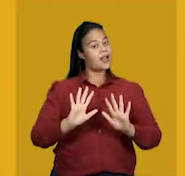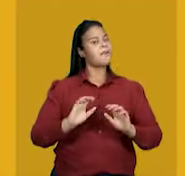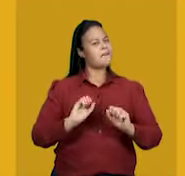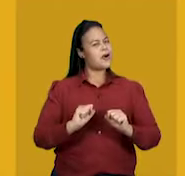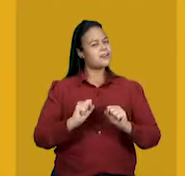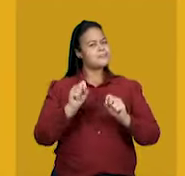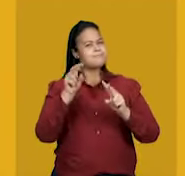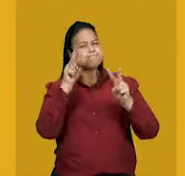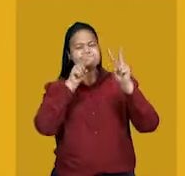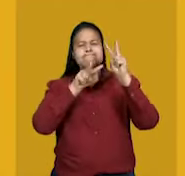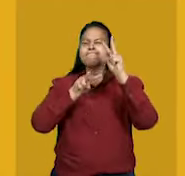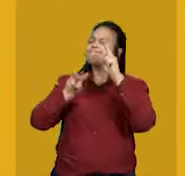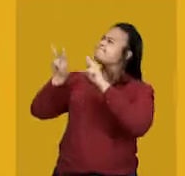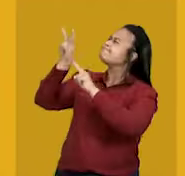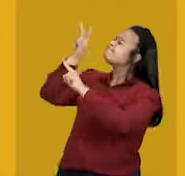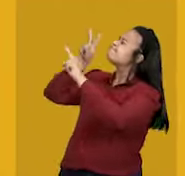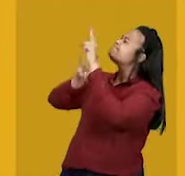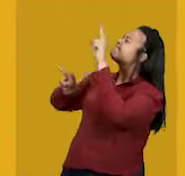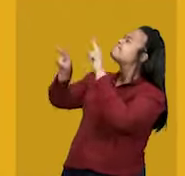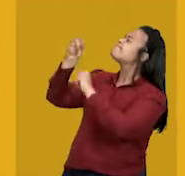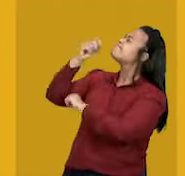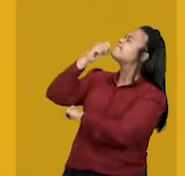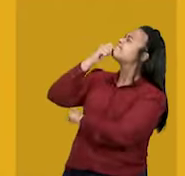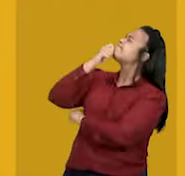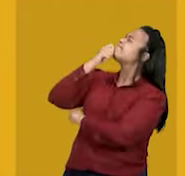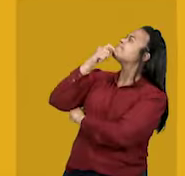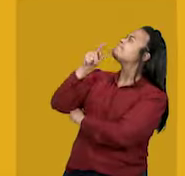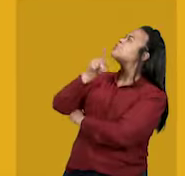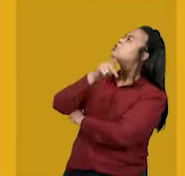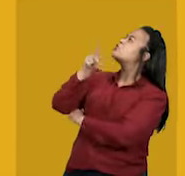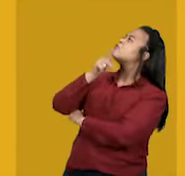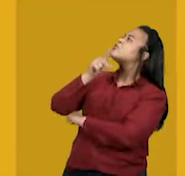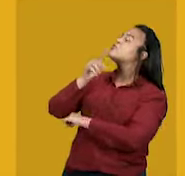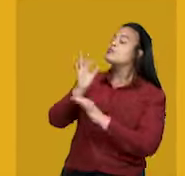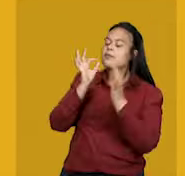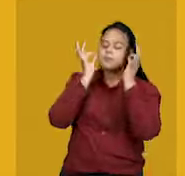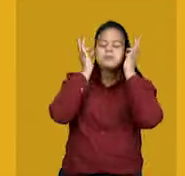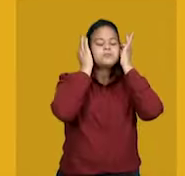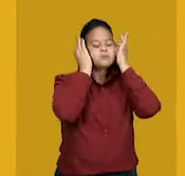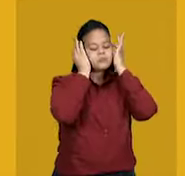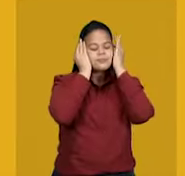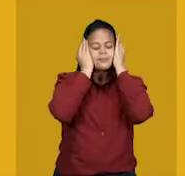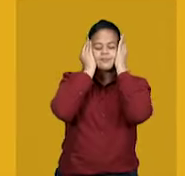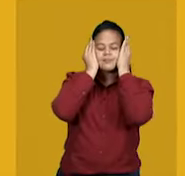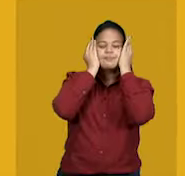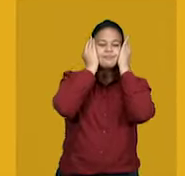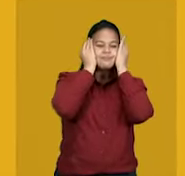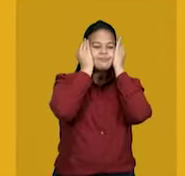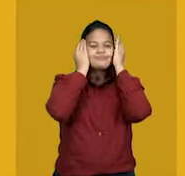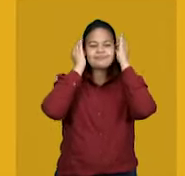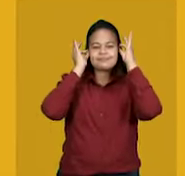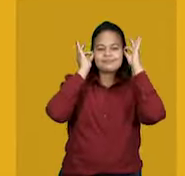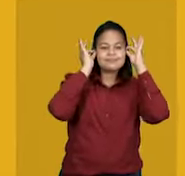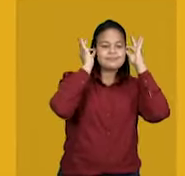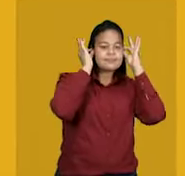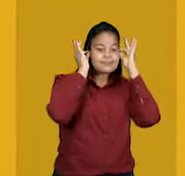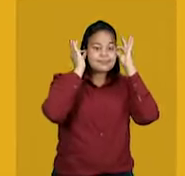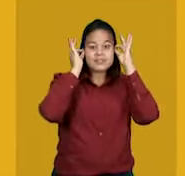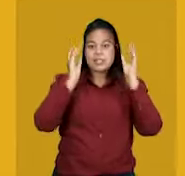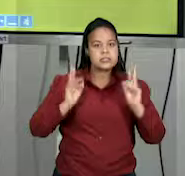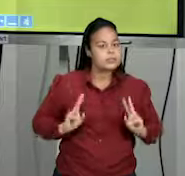observado aqui, olha, que a professora está usando fones de ouvido, e isso sempre é relacionado à